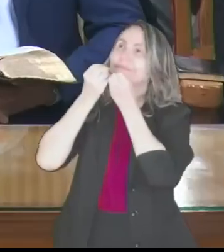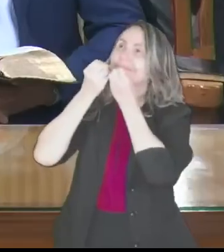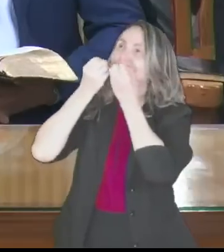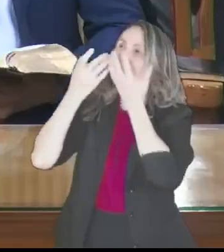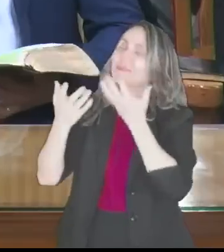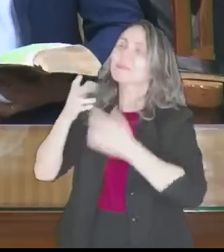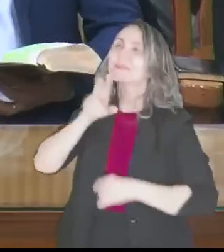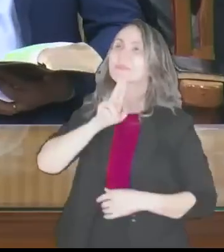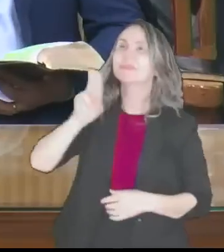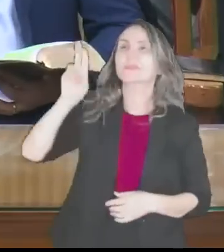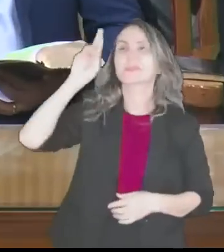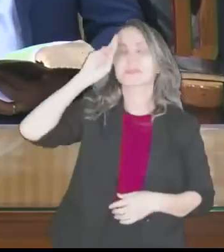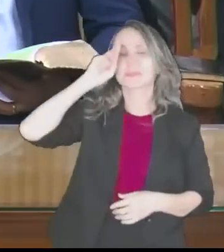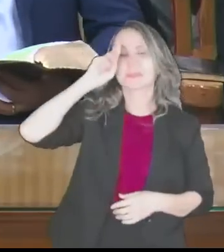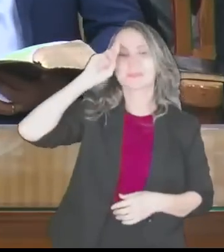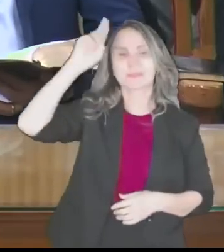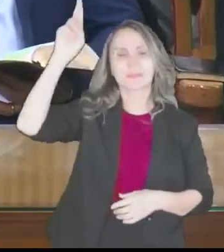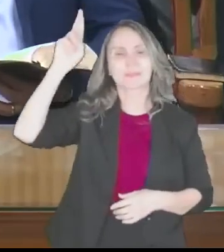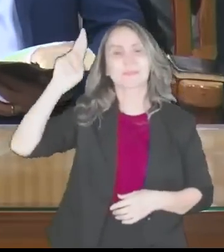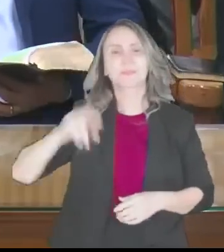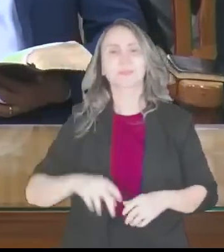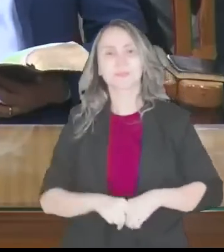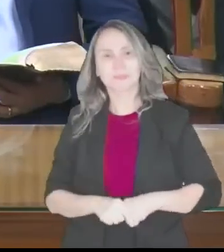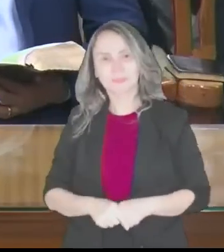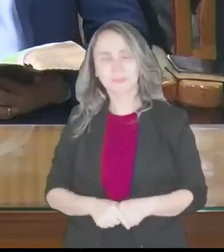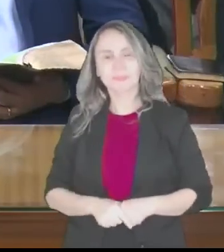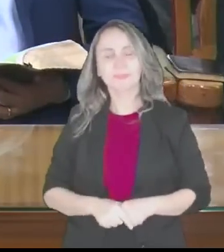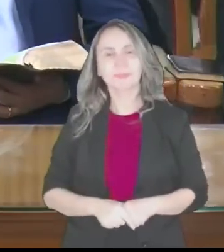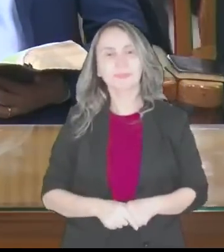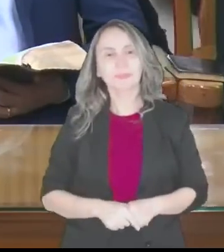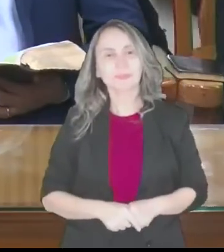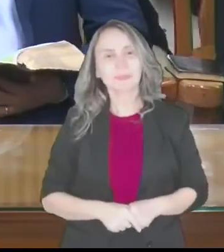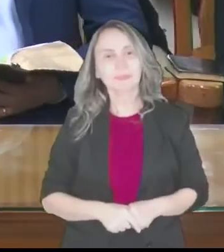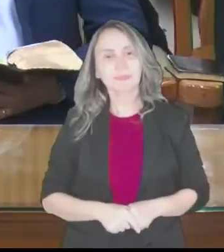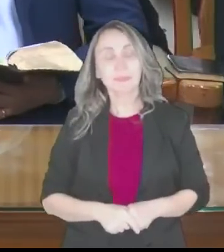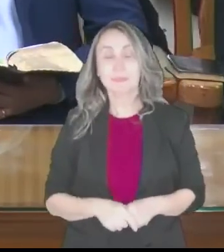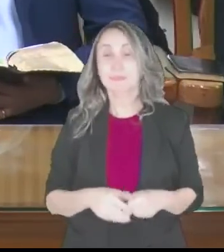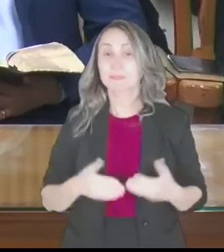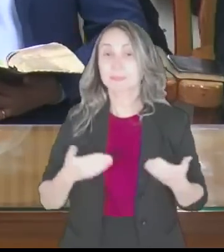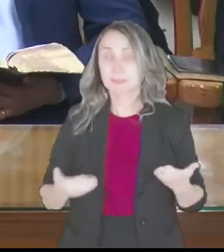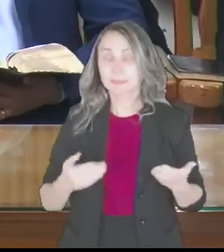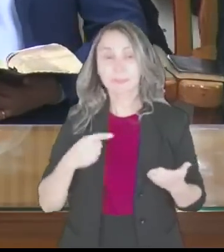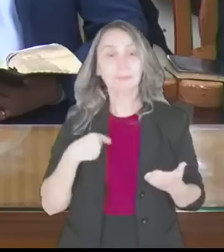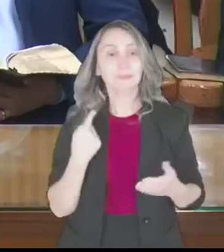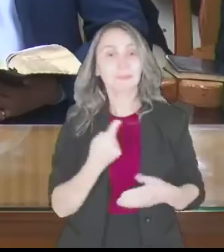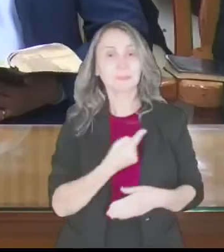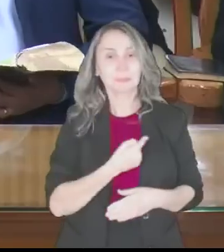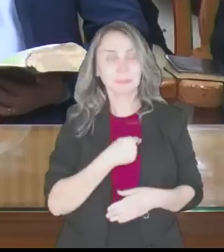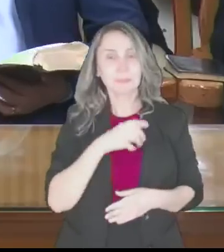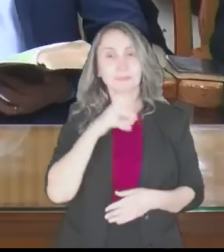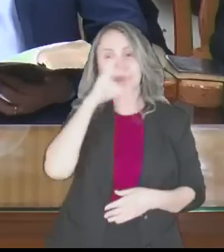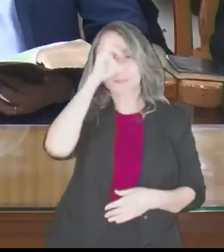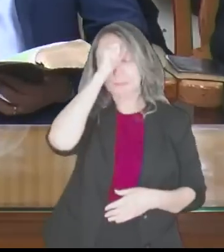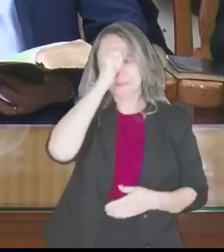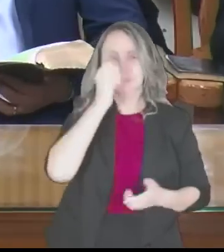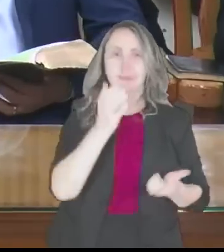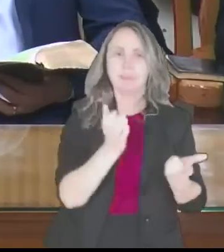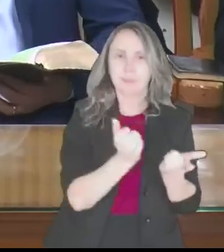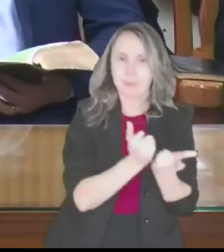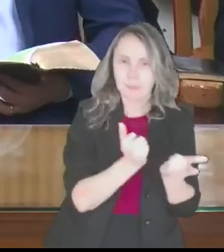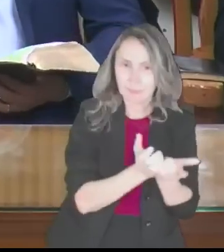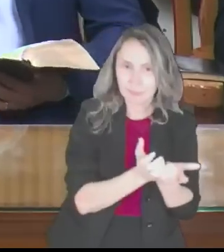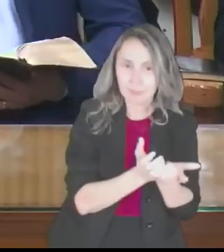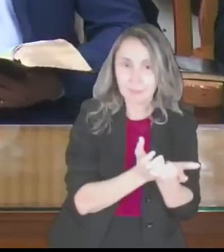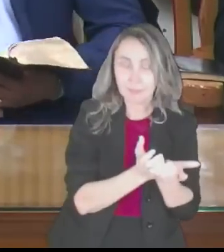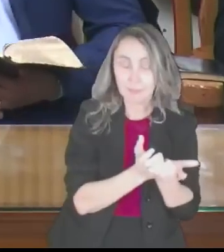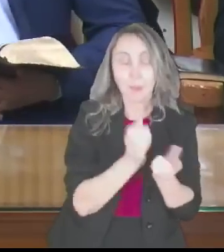do Senhor nesta noite. Glória a Deus. Então nós aprendemos na escola dominical, nós aprendemos